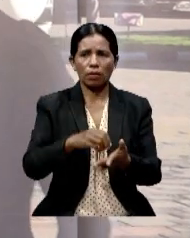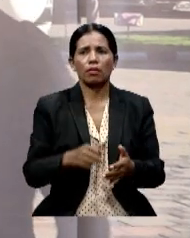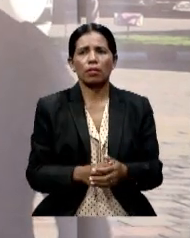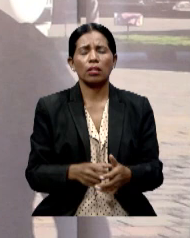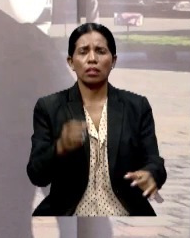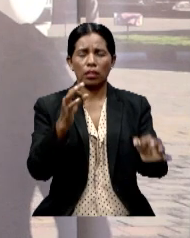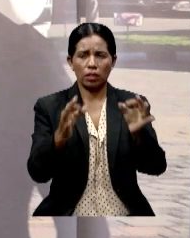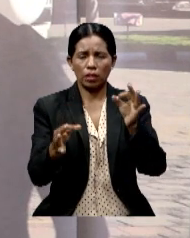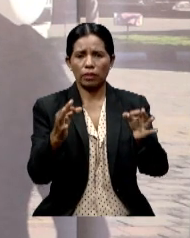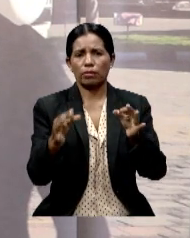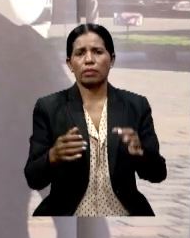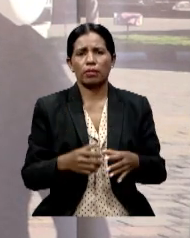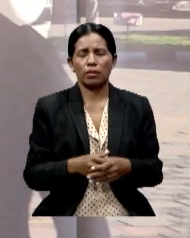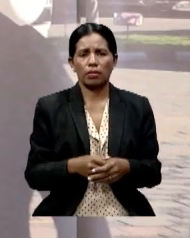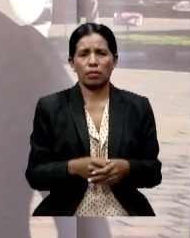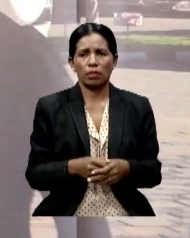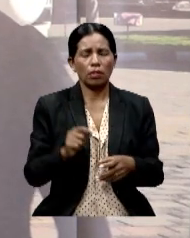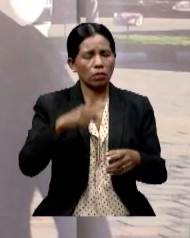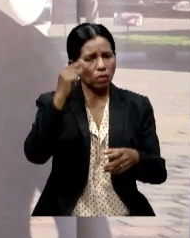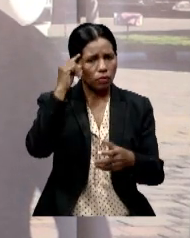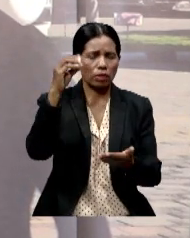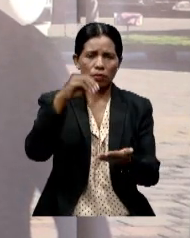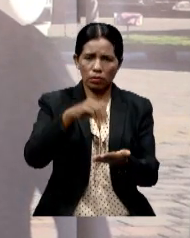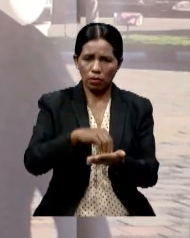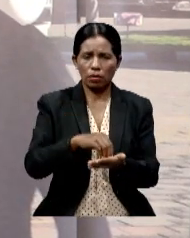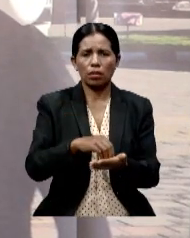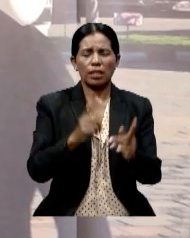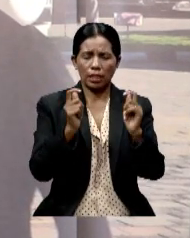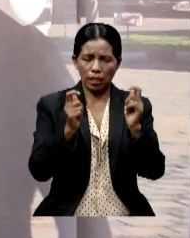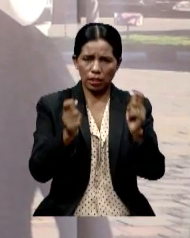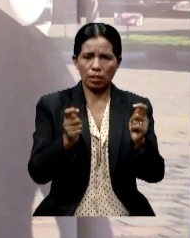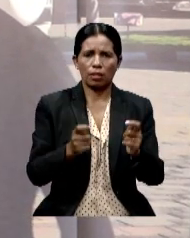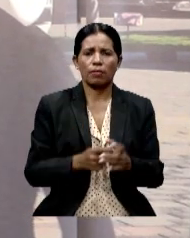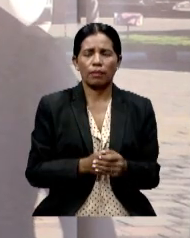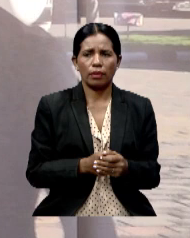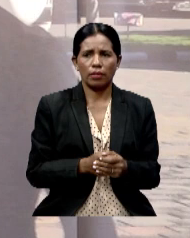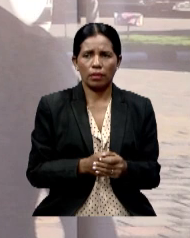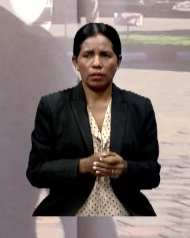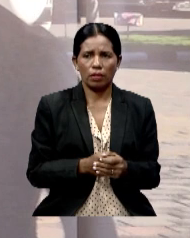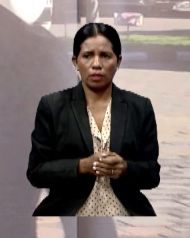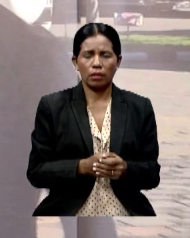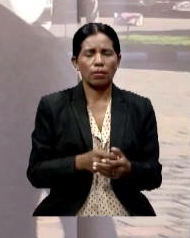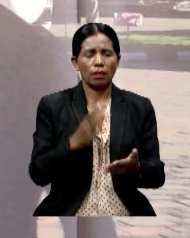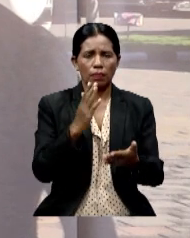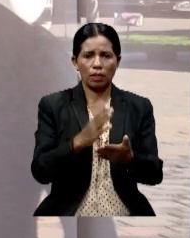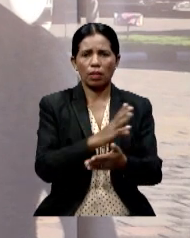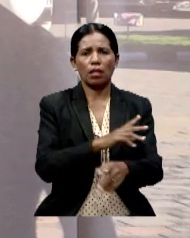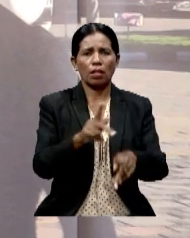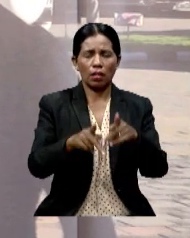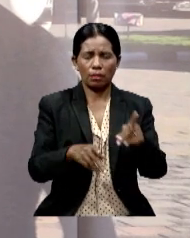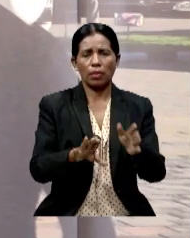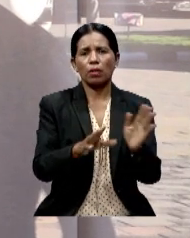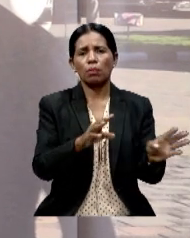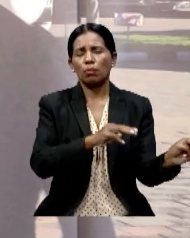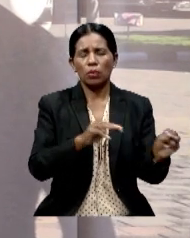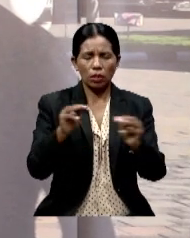Mesmo o governo tenta a tu desvia e tu an povo ni atenção